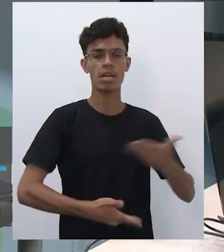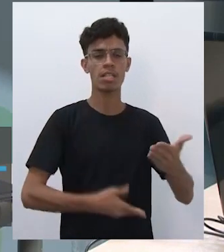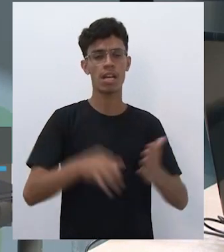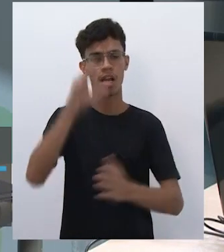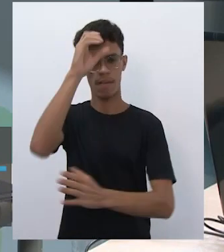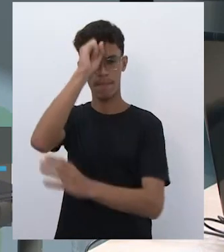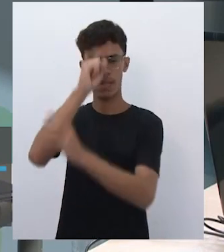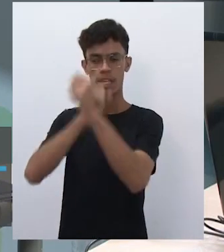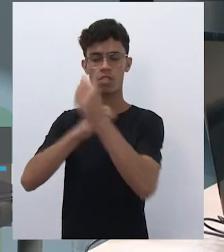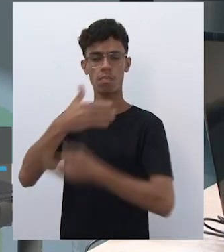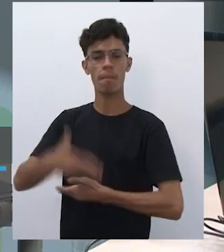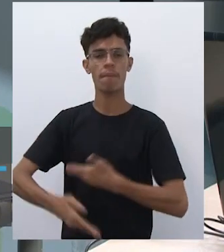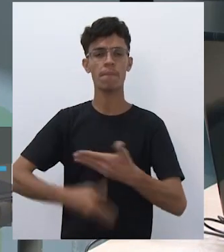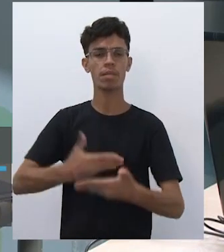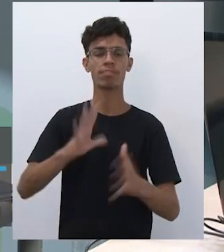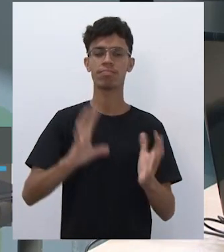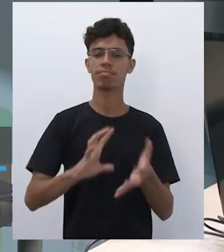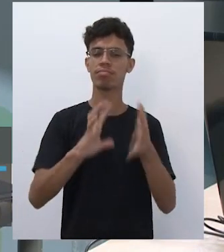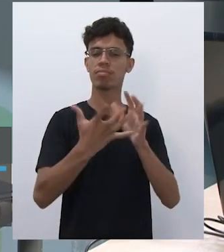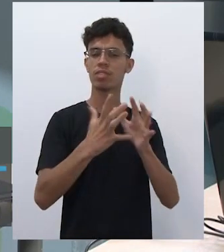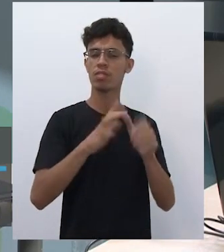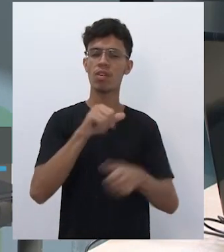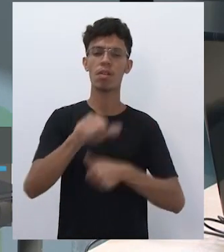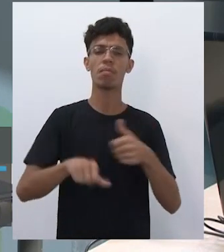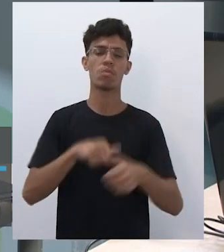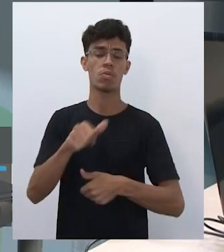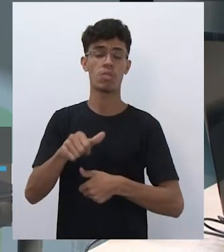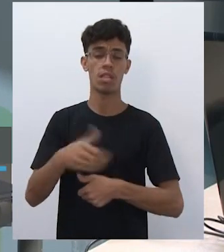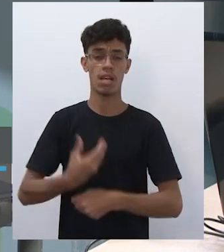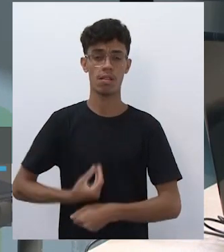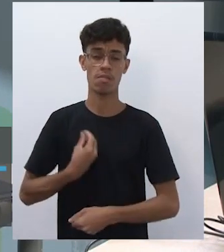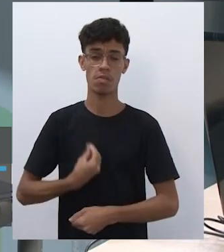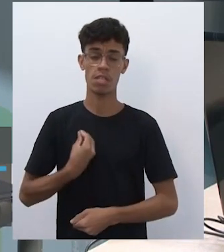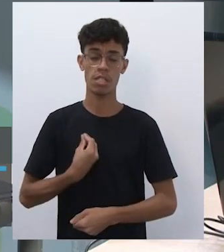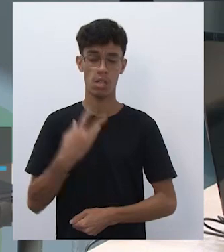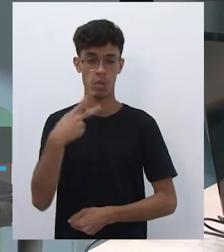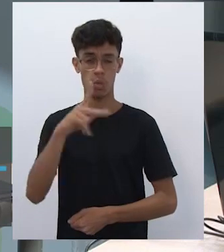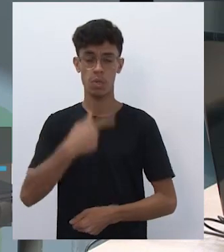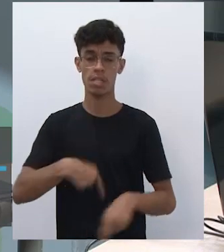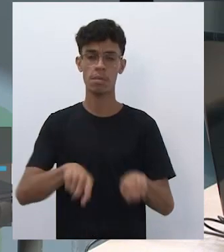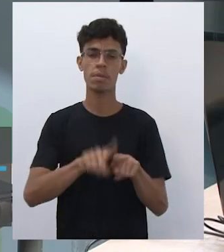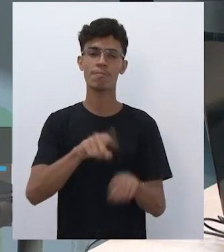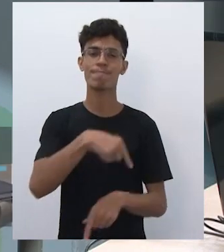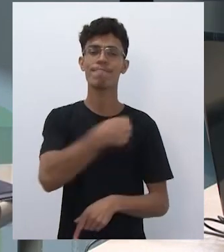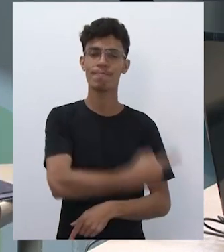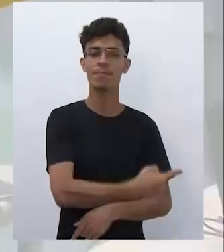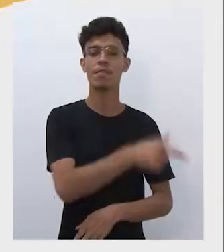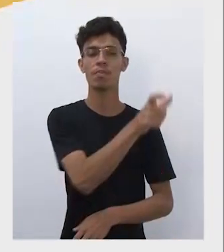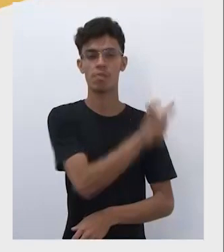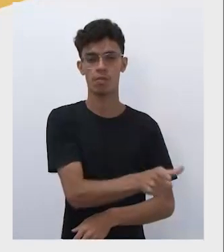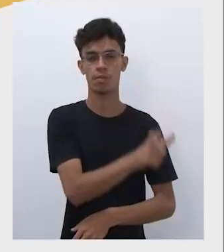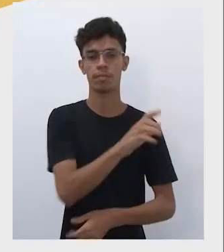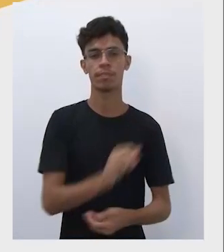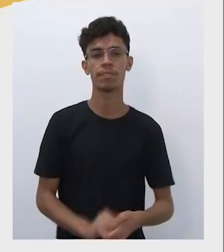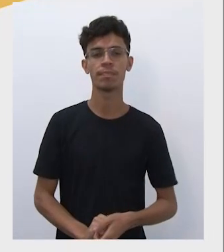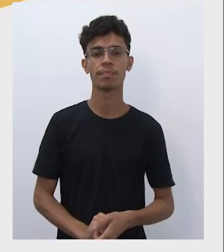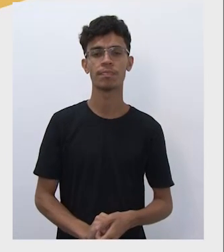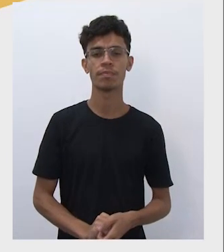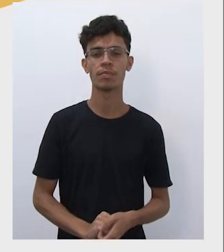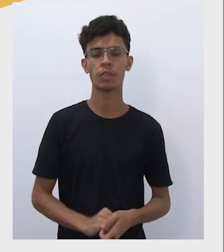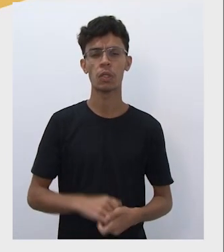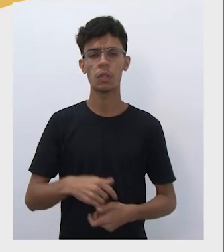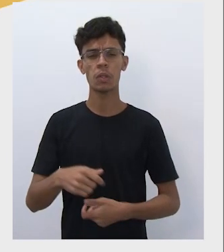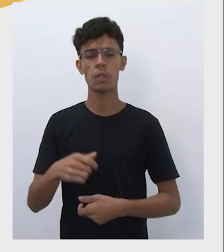começa a transformar a realidade sua e de outras pessoas. Os negócios sociais também é um tipo de